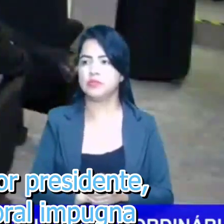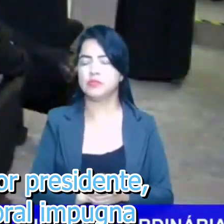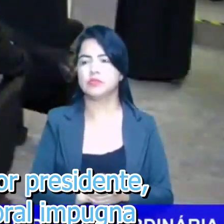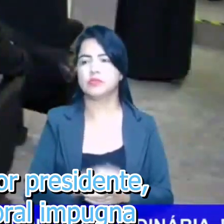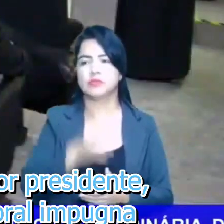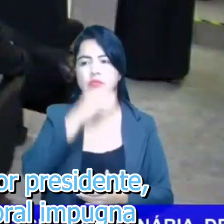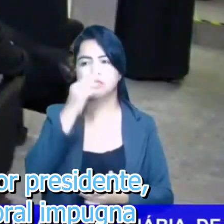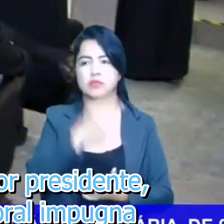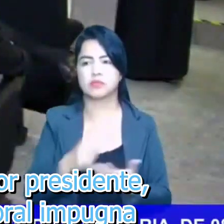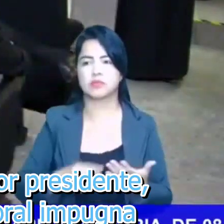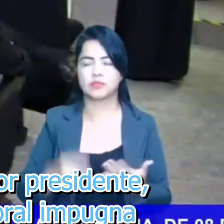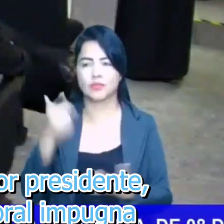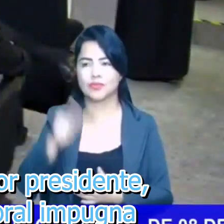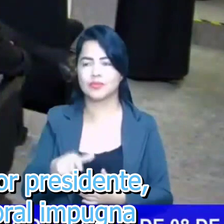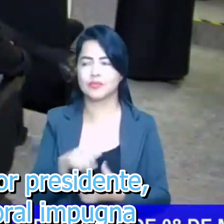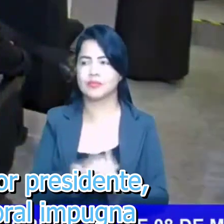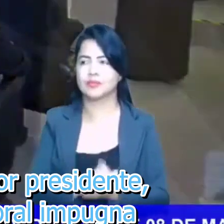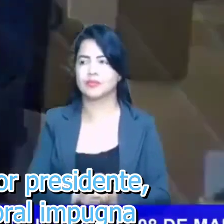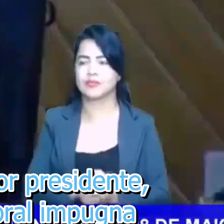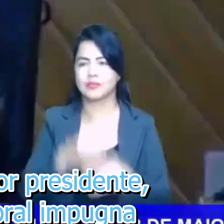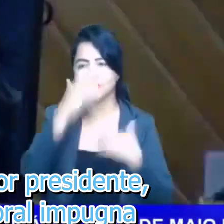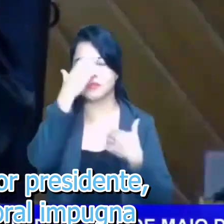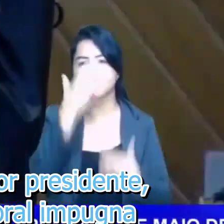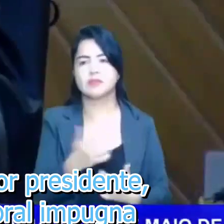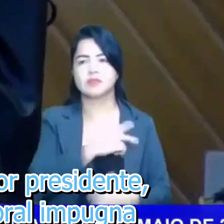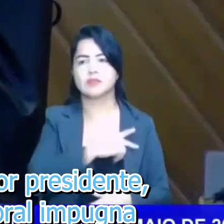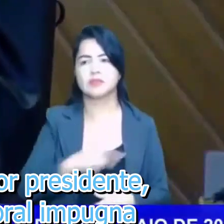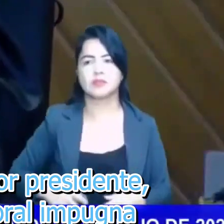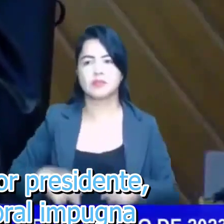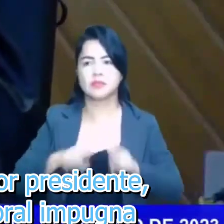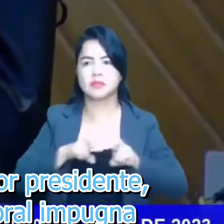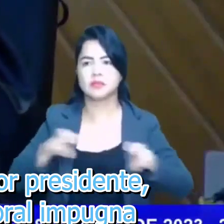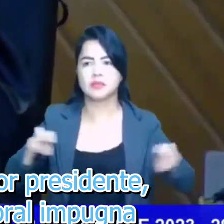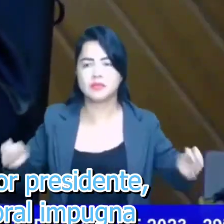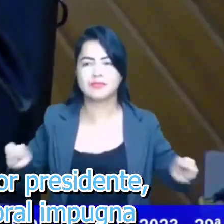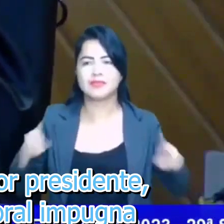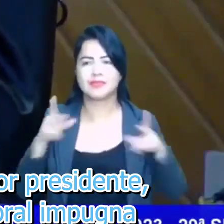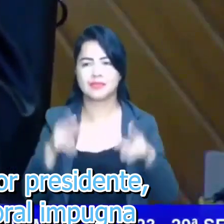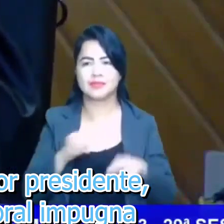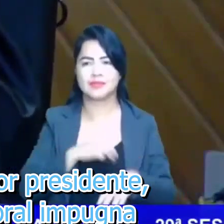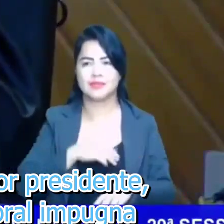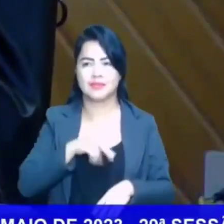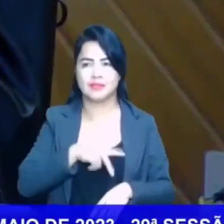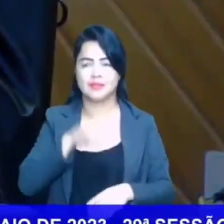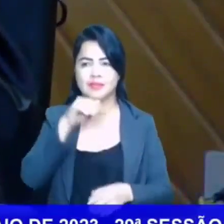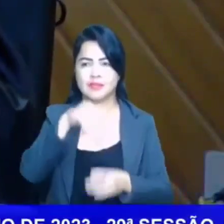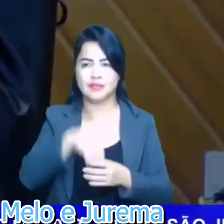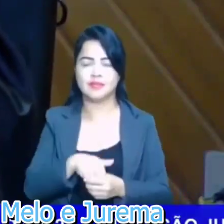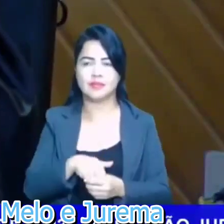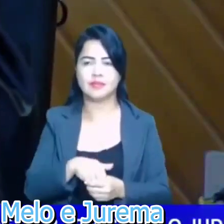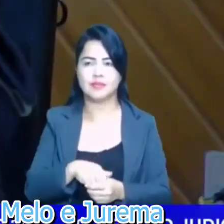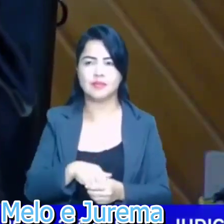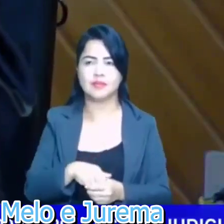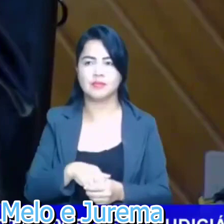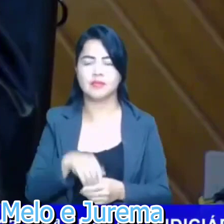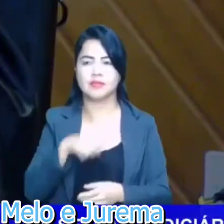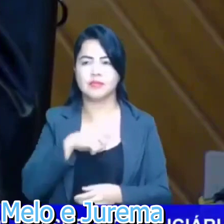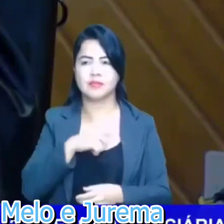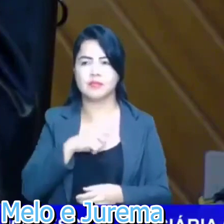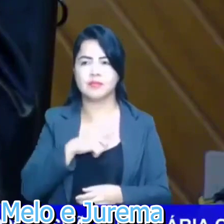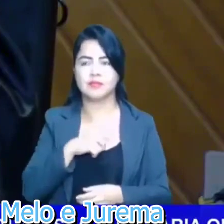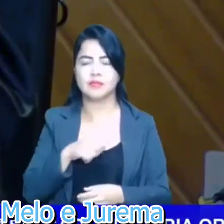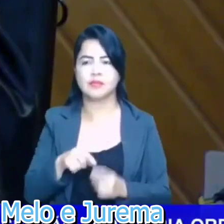Imagem das primeiras fileiras de assento ao lado direito do Lúcio Fares, conforme relatado, imagem direcionada ao desembargador